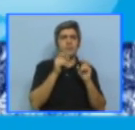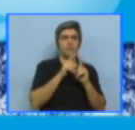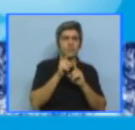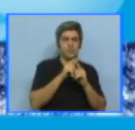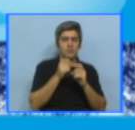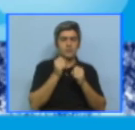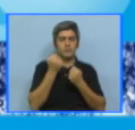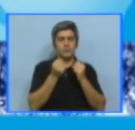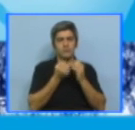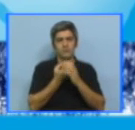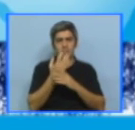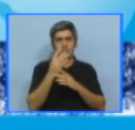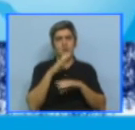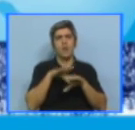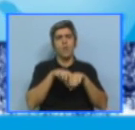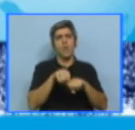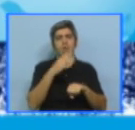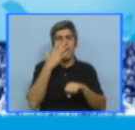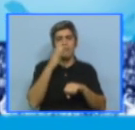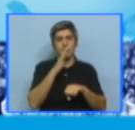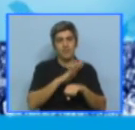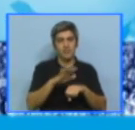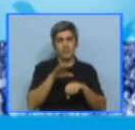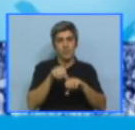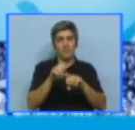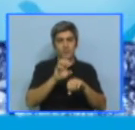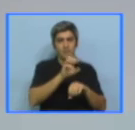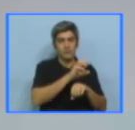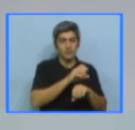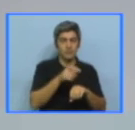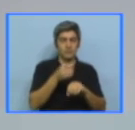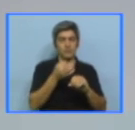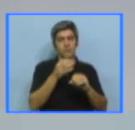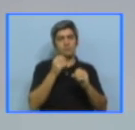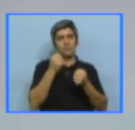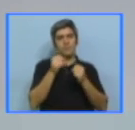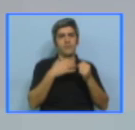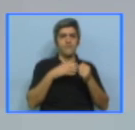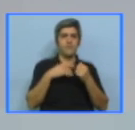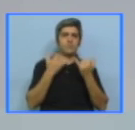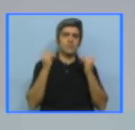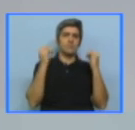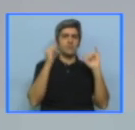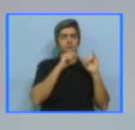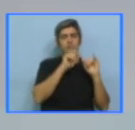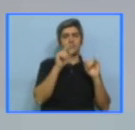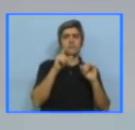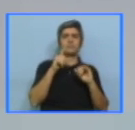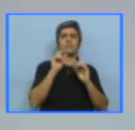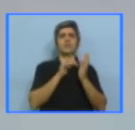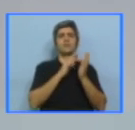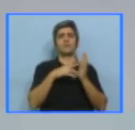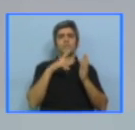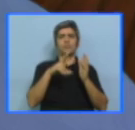política das colónias africanas. Isso teve consequências também na revista em Portugal, na Alemar? Portanto,